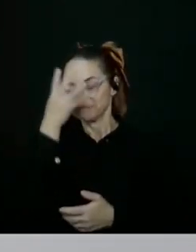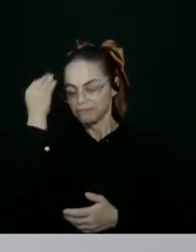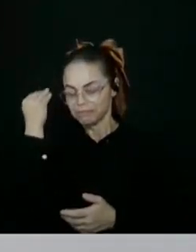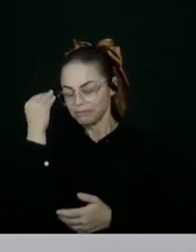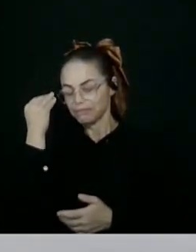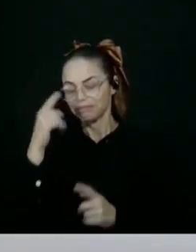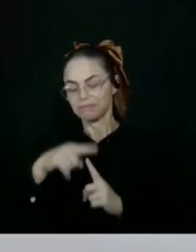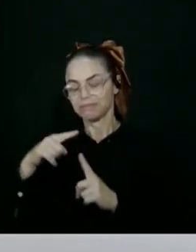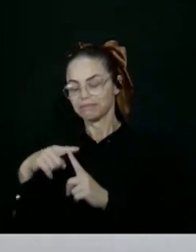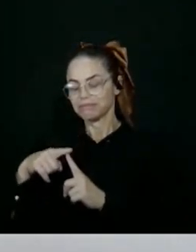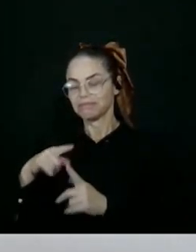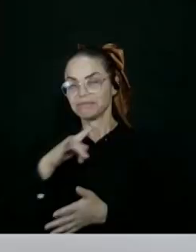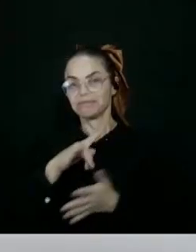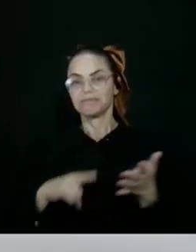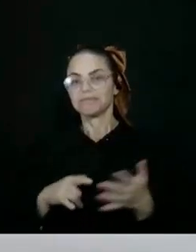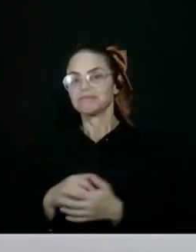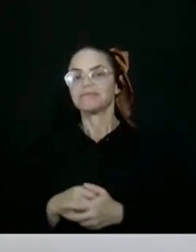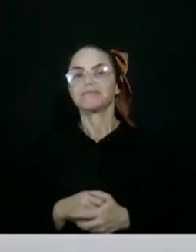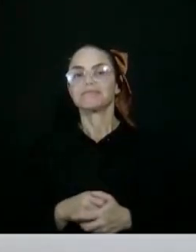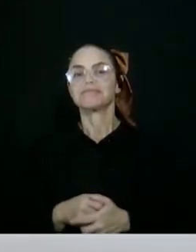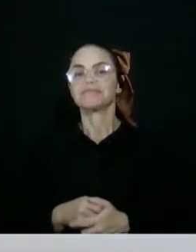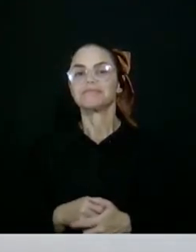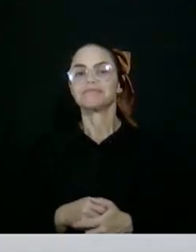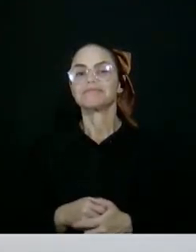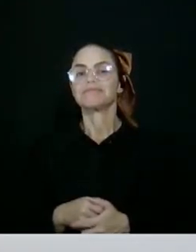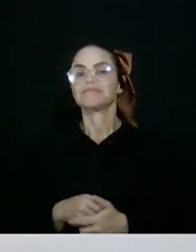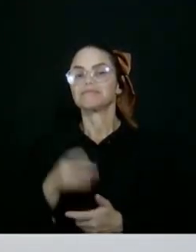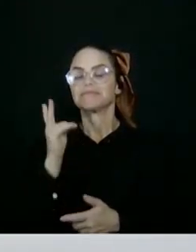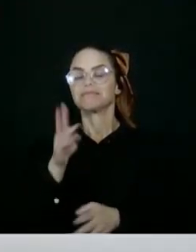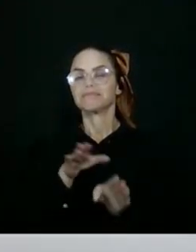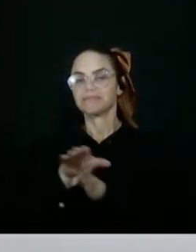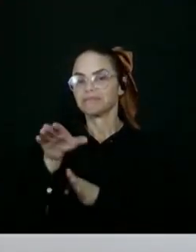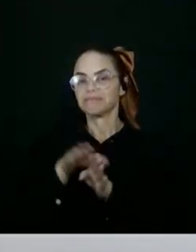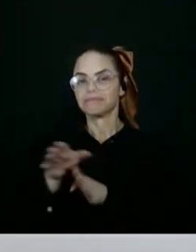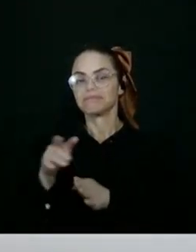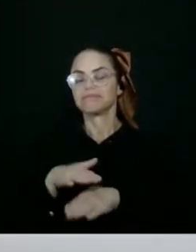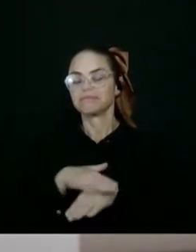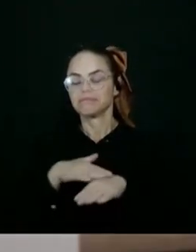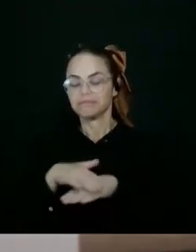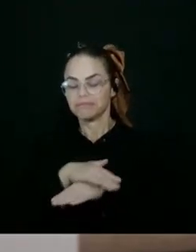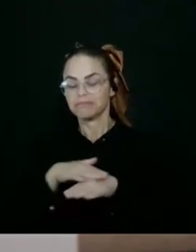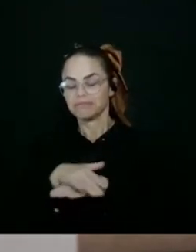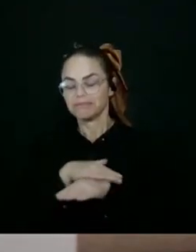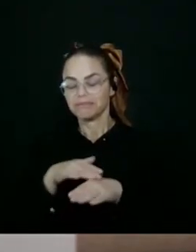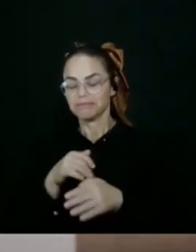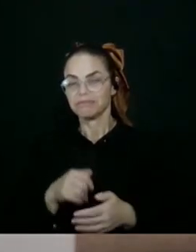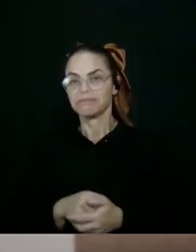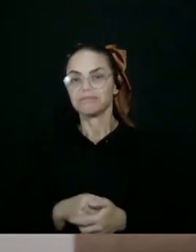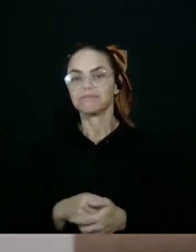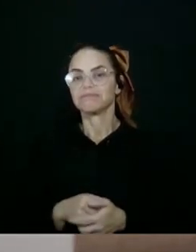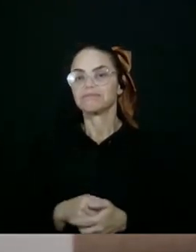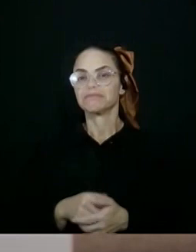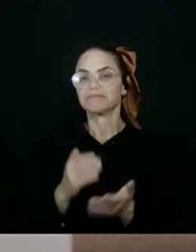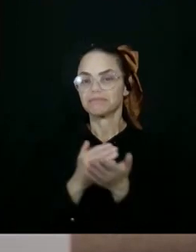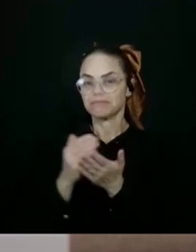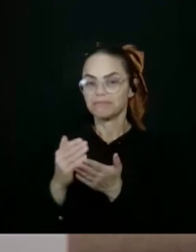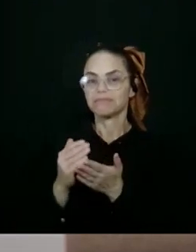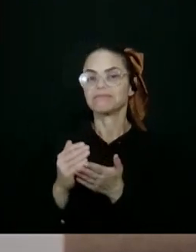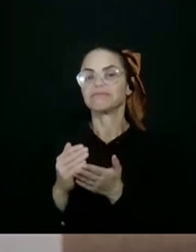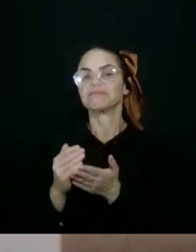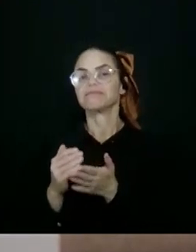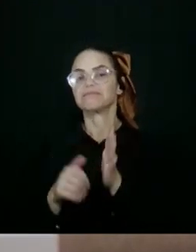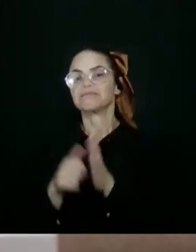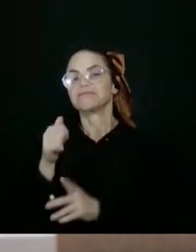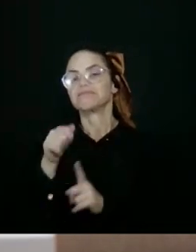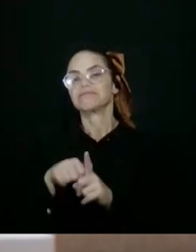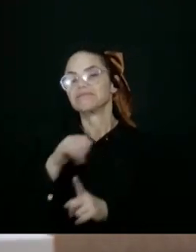documento? Olha, eu sempre oriento as pessoas que eu converso que tudo começa em 1º de janeiro de